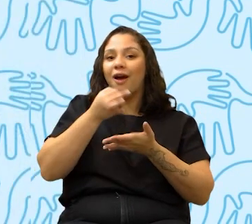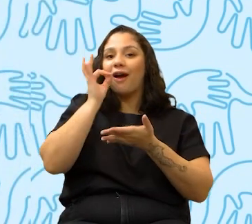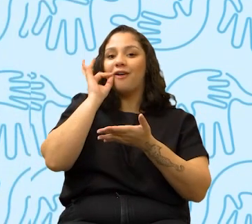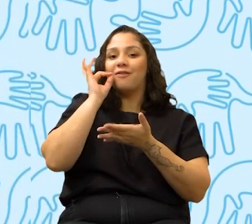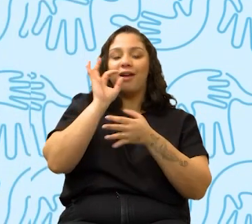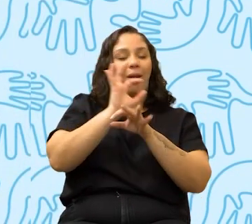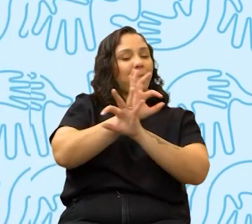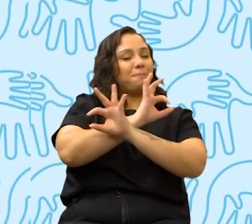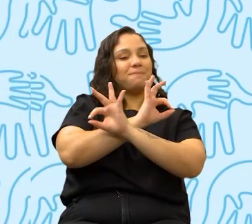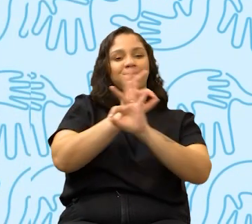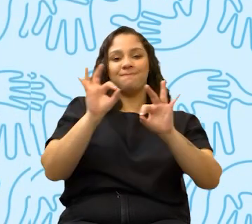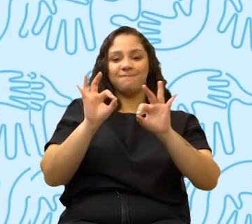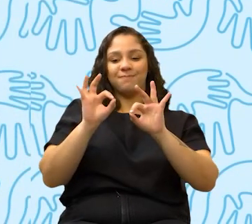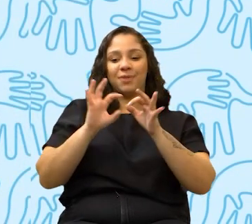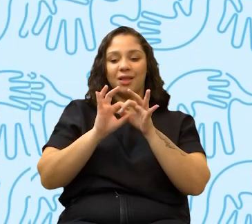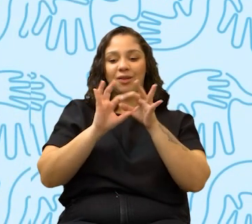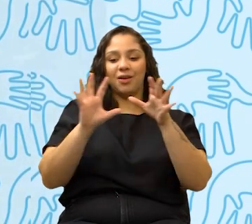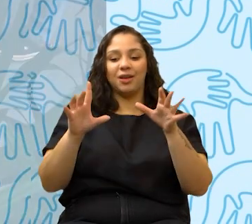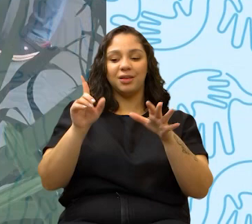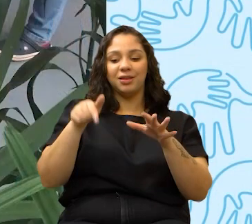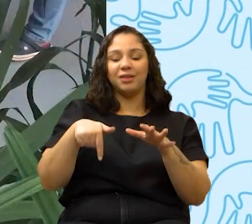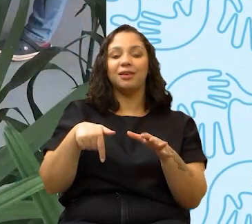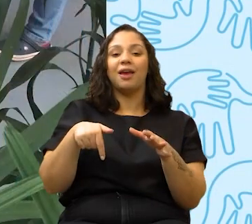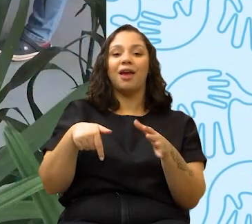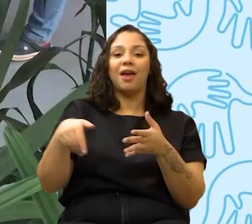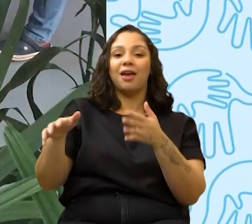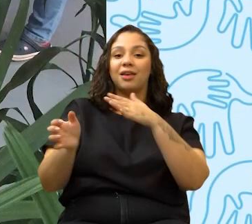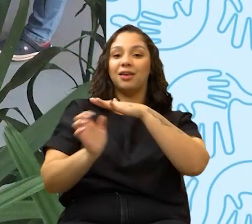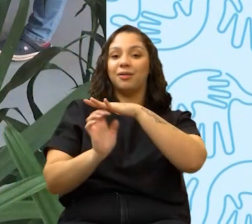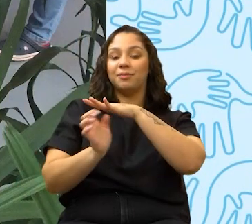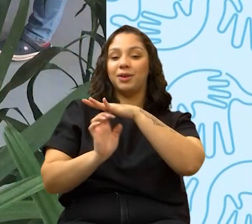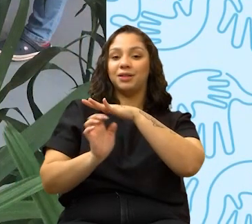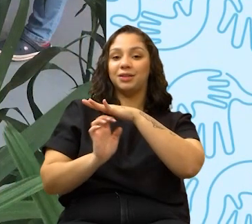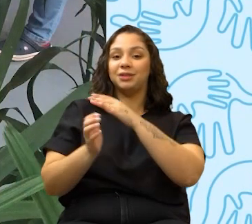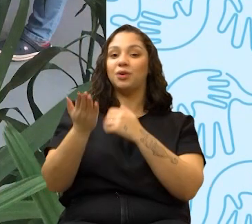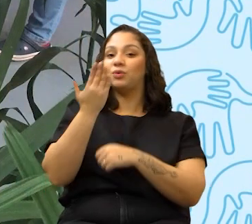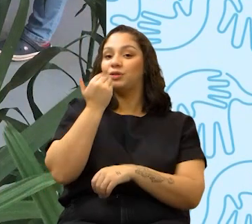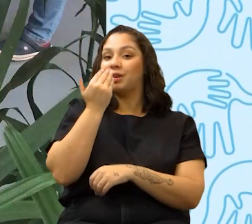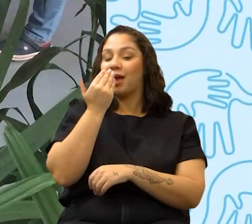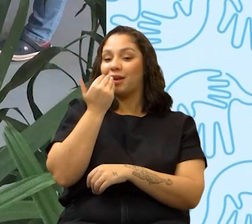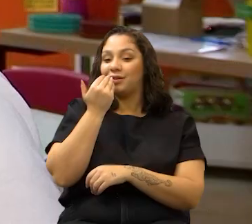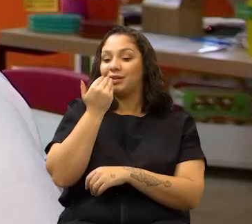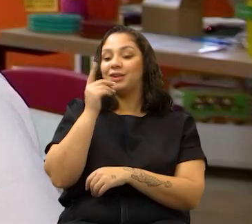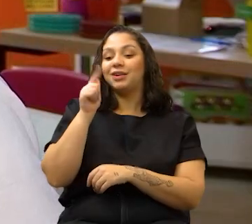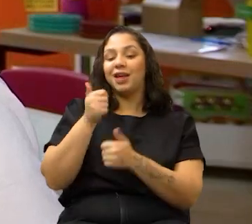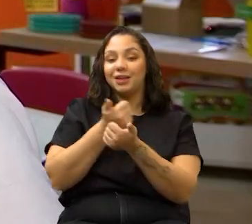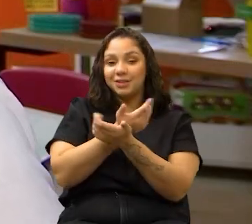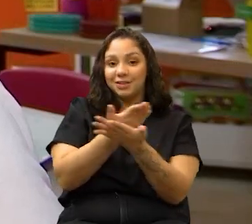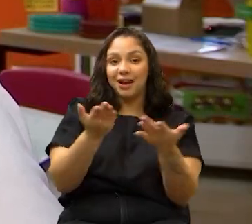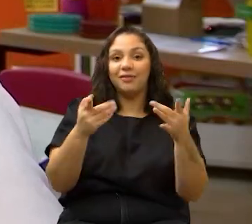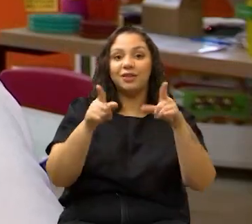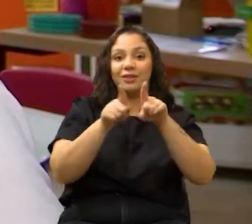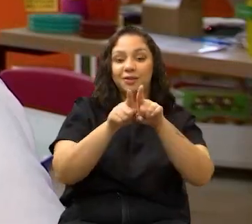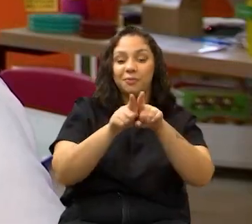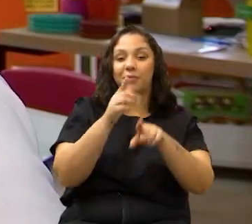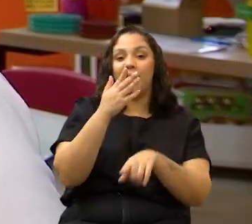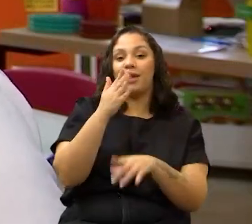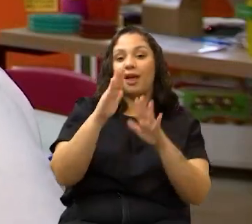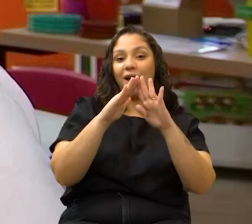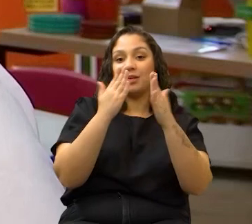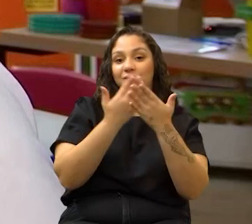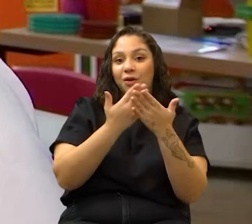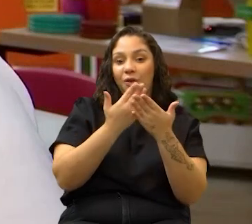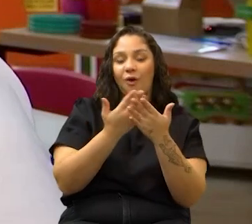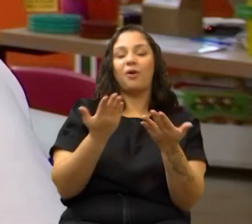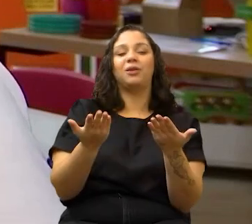da manhã oferecido pela ABC Kitchen, que é a nossa empresa de alimentação que serve também à escola.